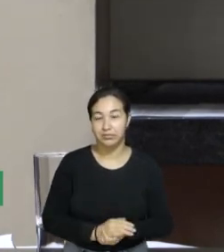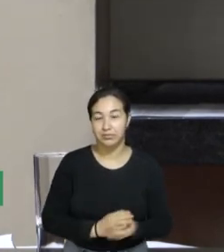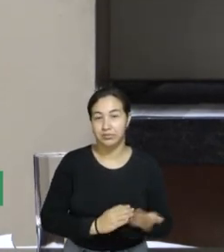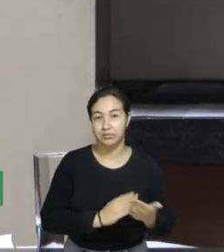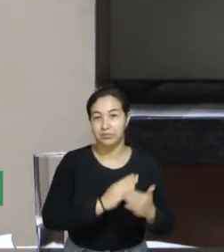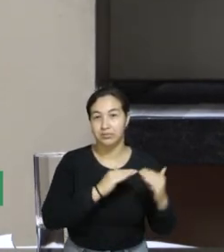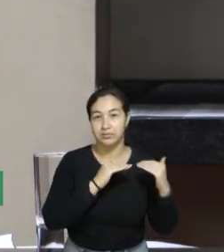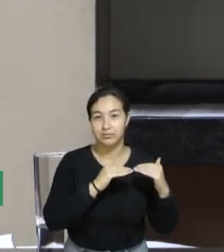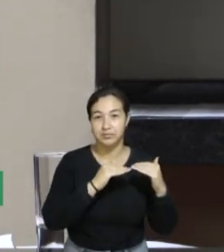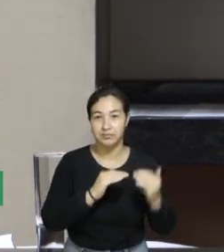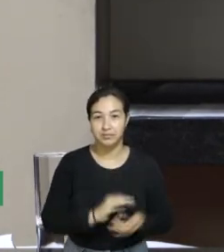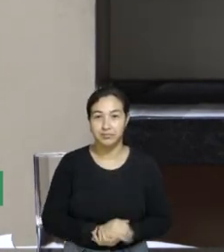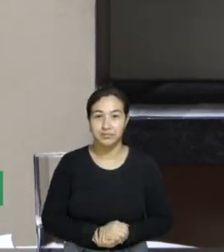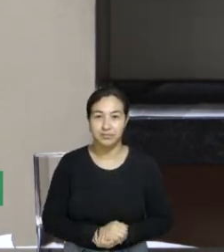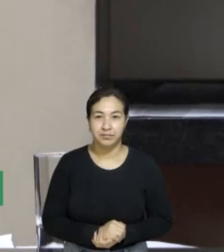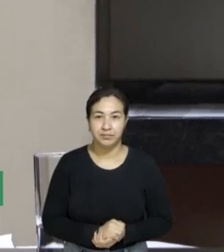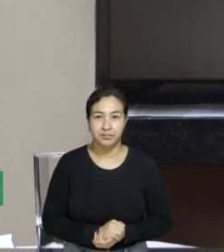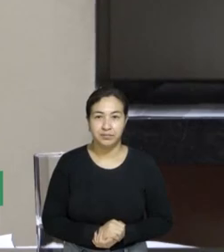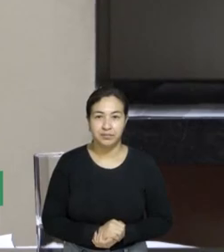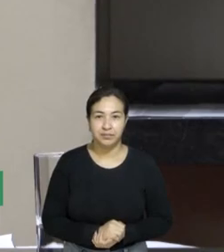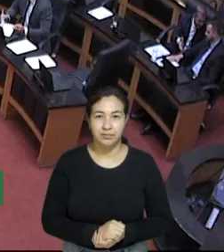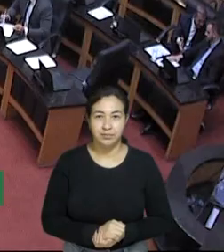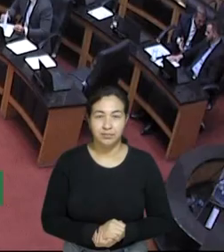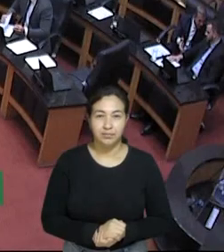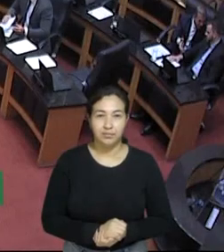por unanimidade.